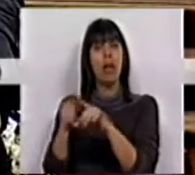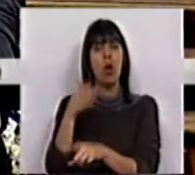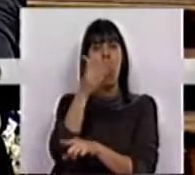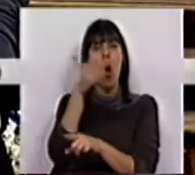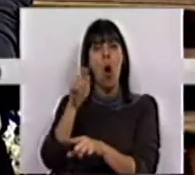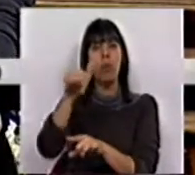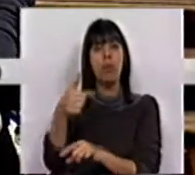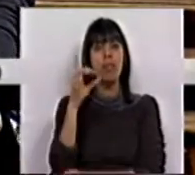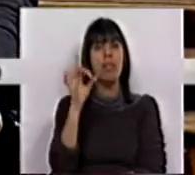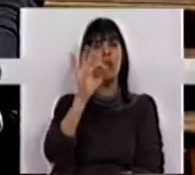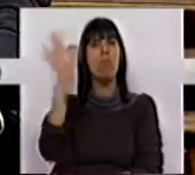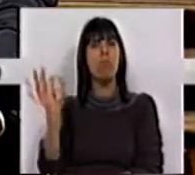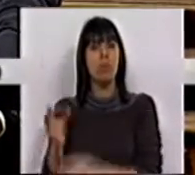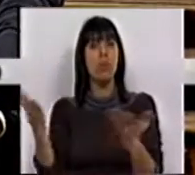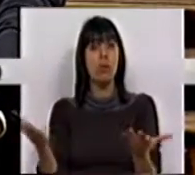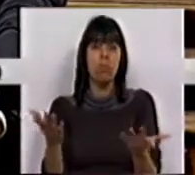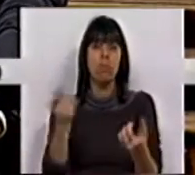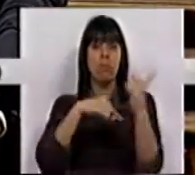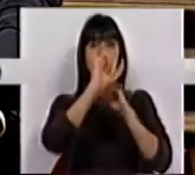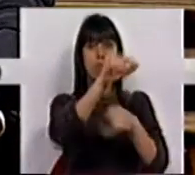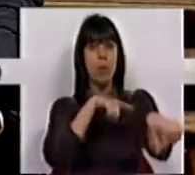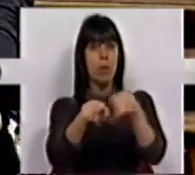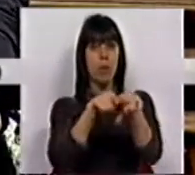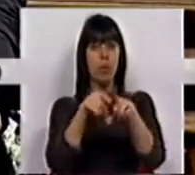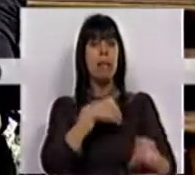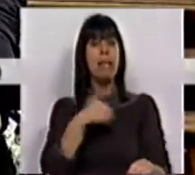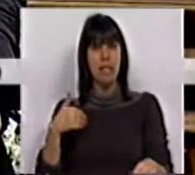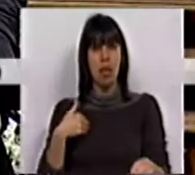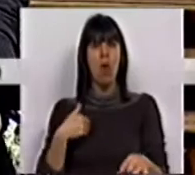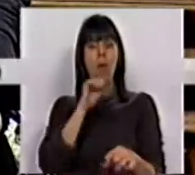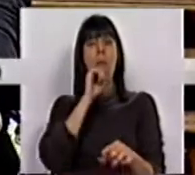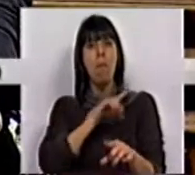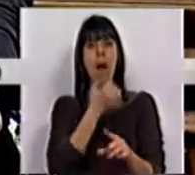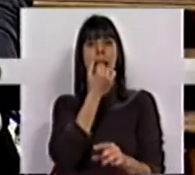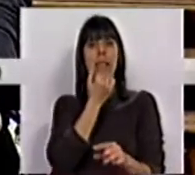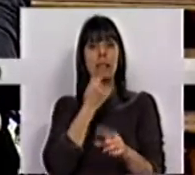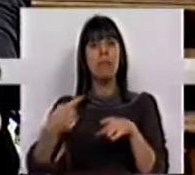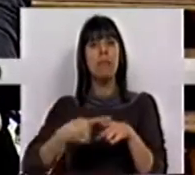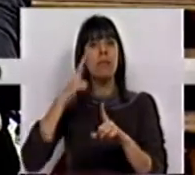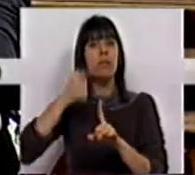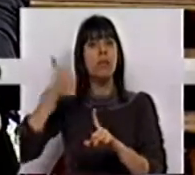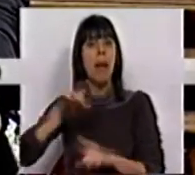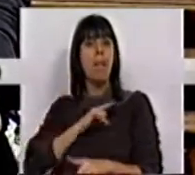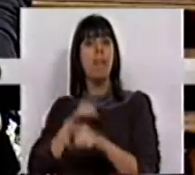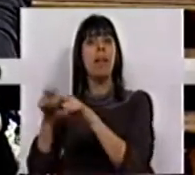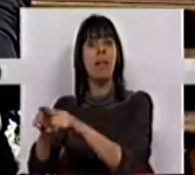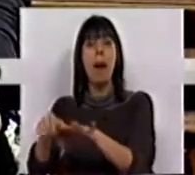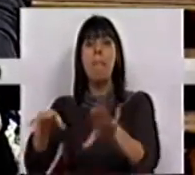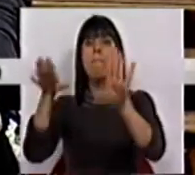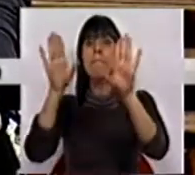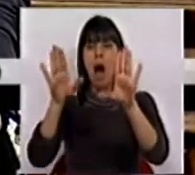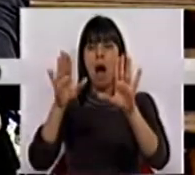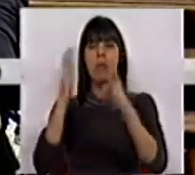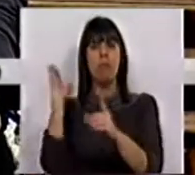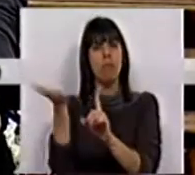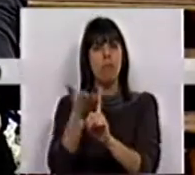de 11,6%. A vossa política de saúde pode satisfazer os interesses dos privados, mas está